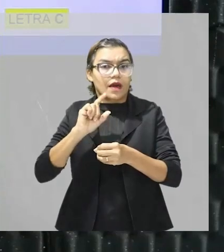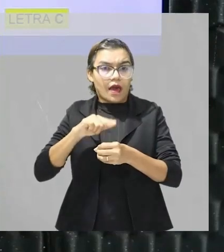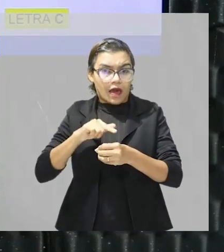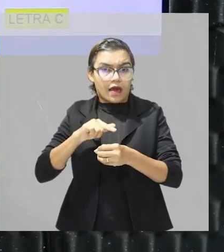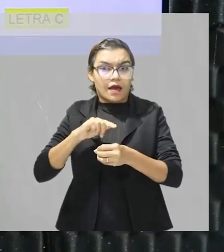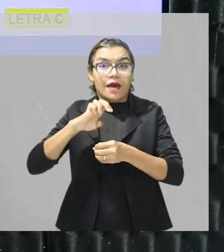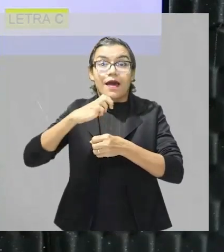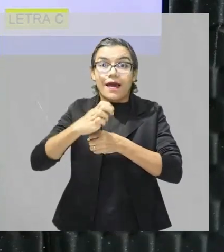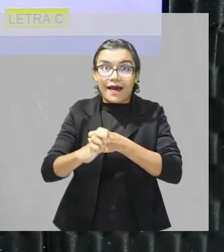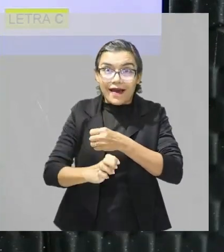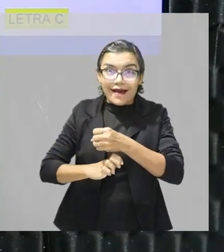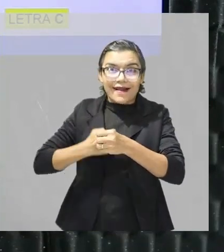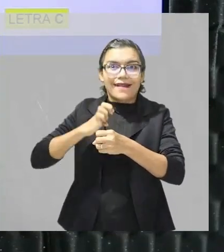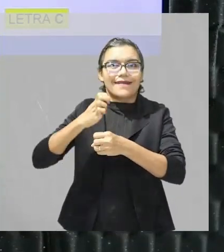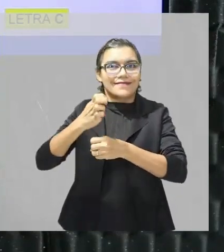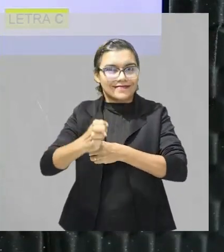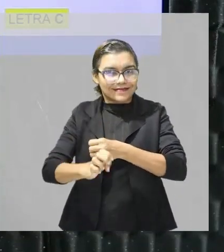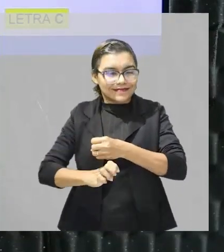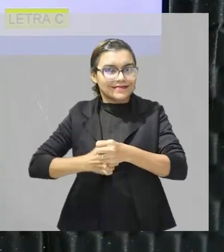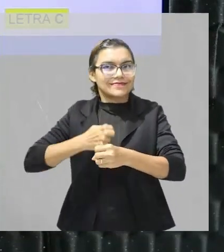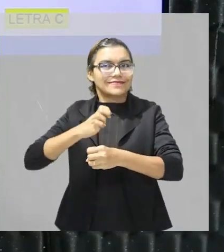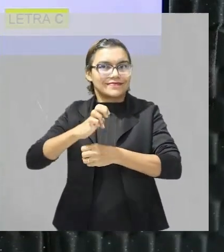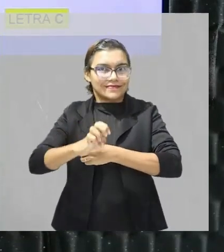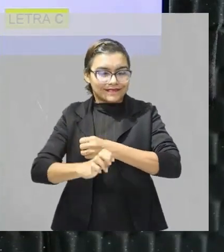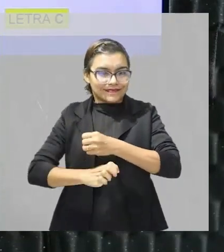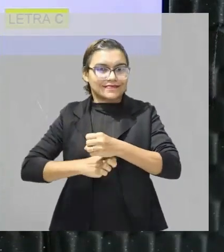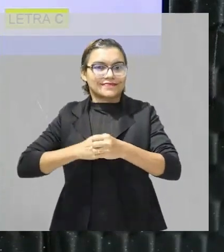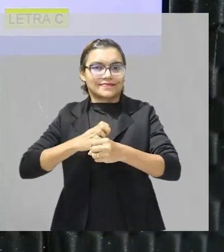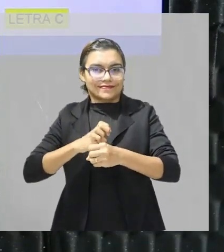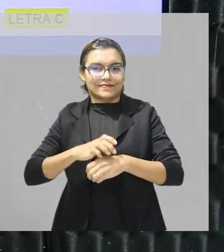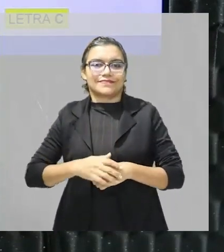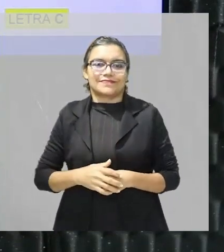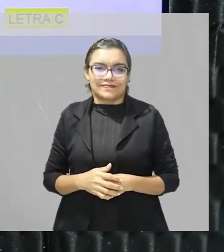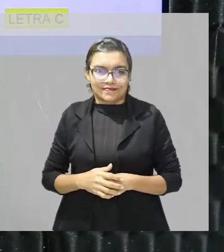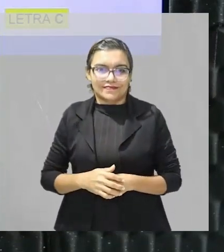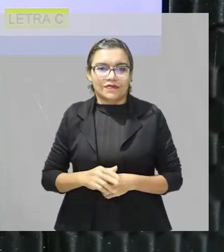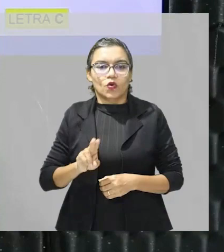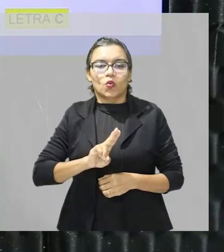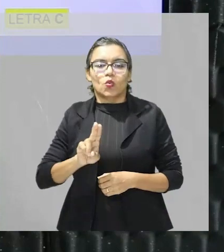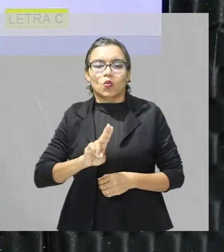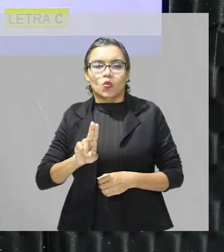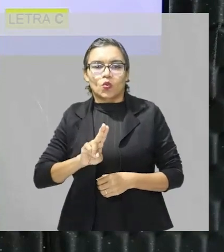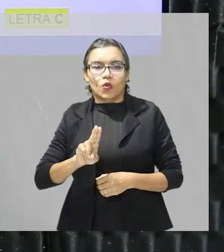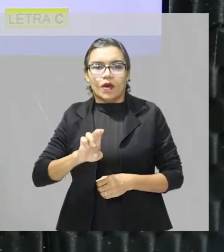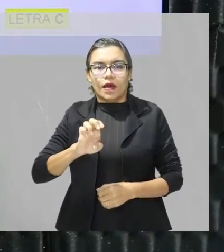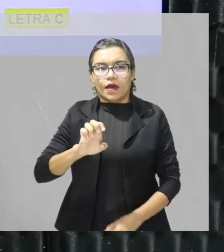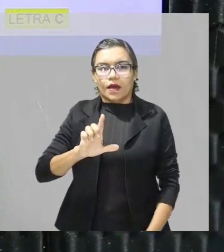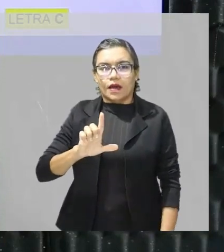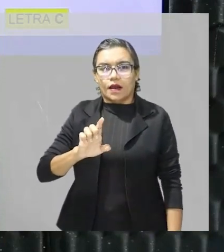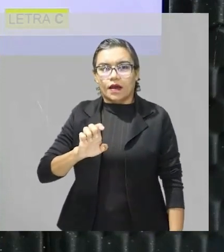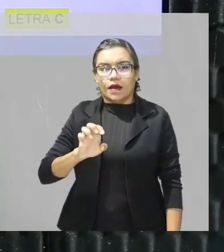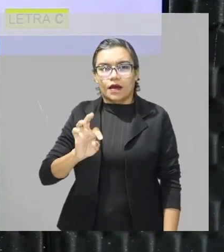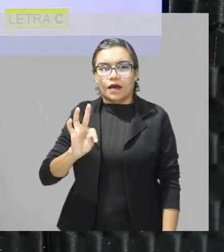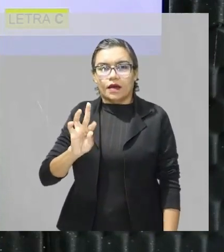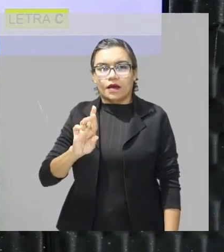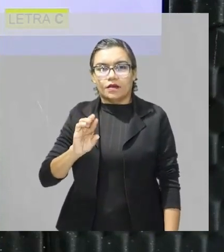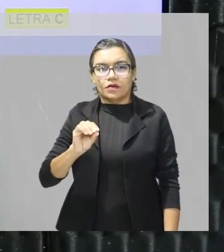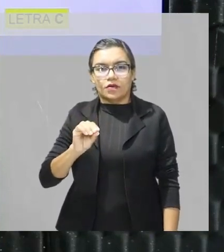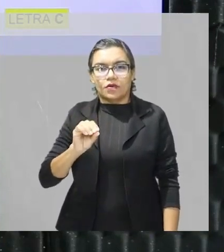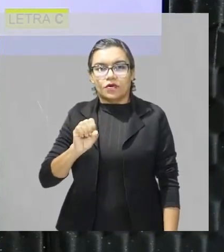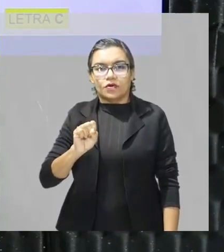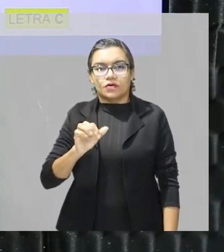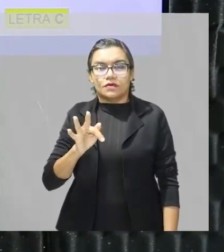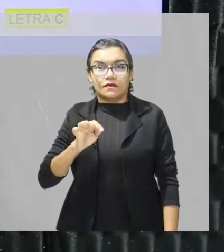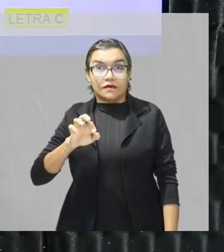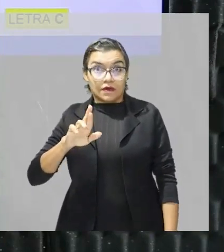elétrons e os elétrons né estão numa região denominada de eletrosfera então